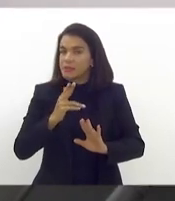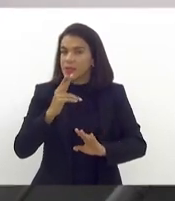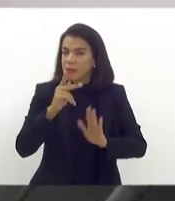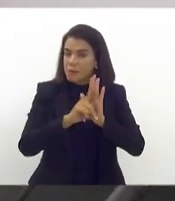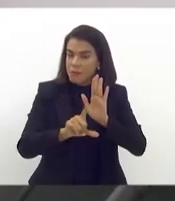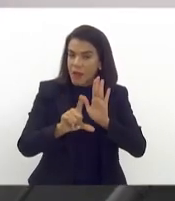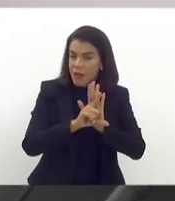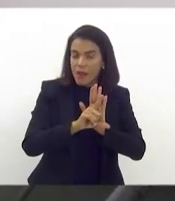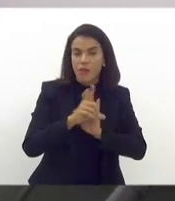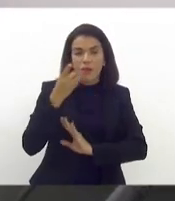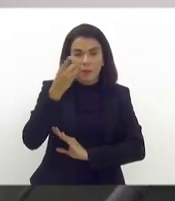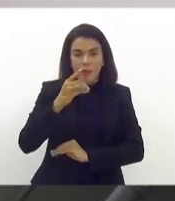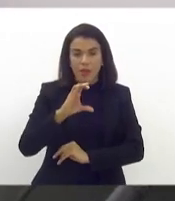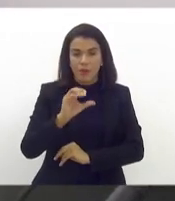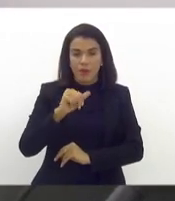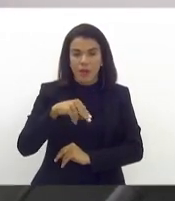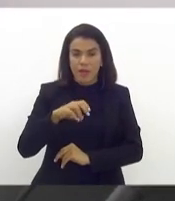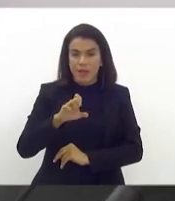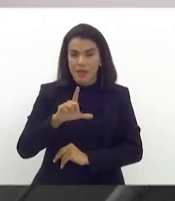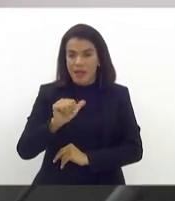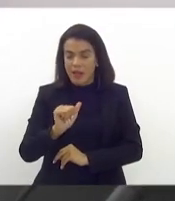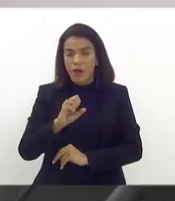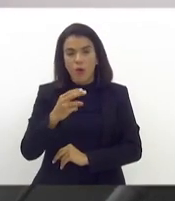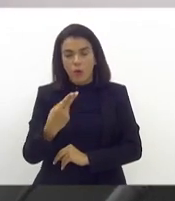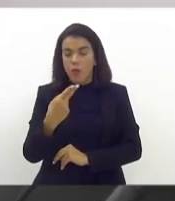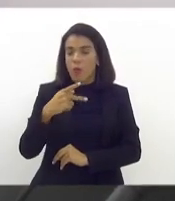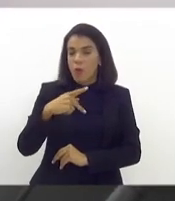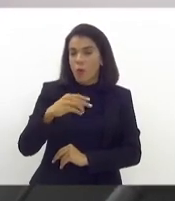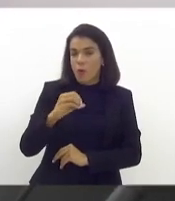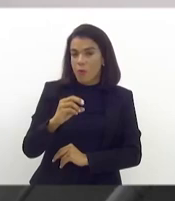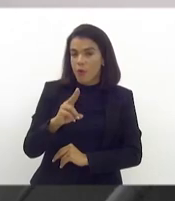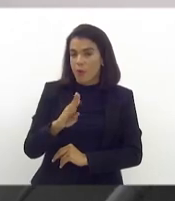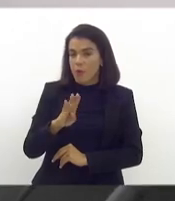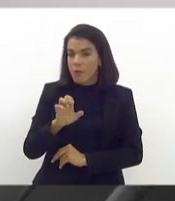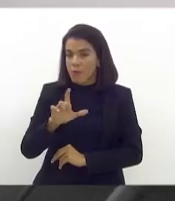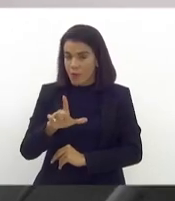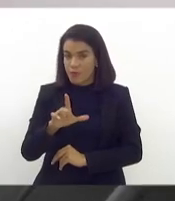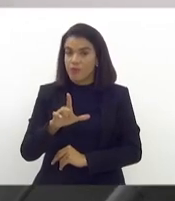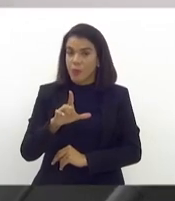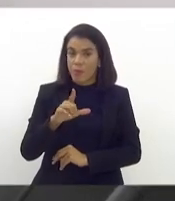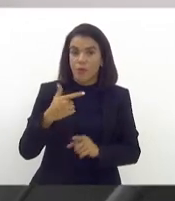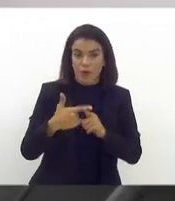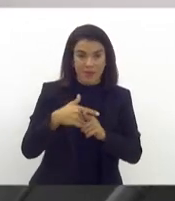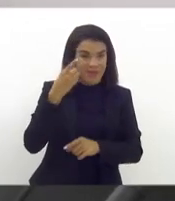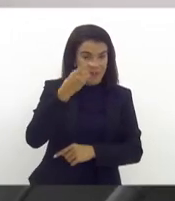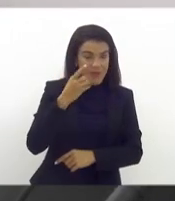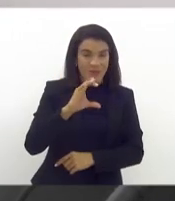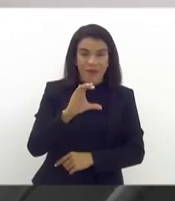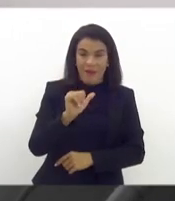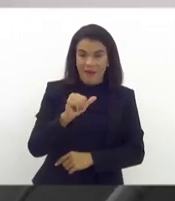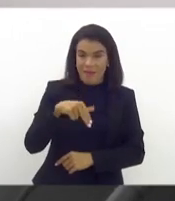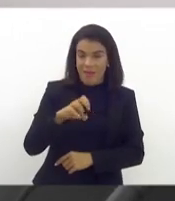projetos, tanto do deputado Canella quanto do deputado Poubel, do deputado Canella, inclusive, é mais abrangente, porque ele faz outras